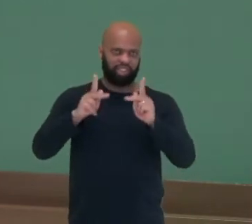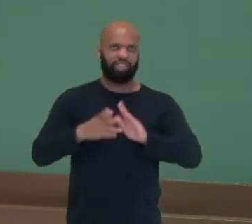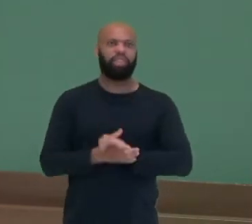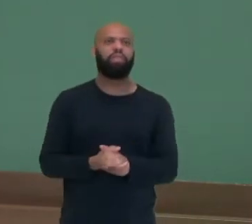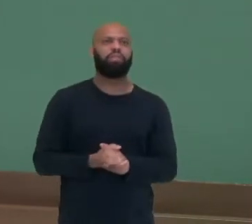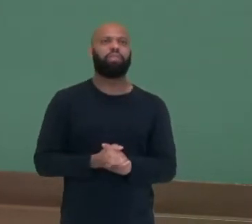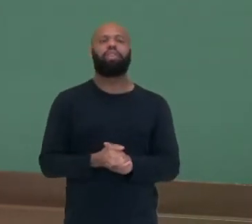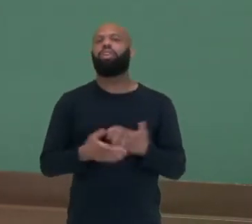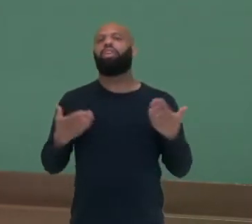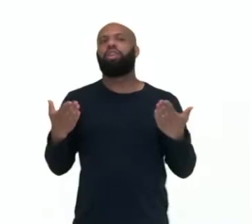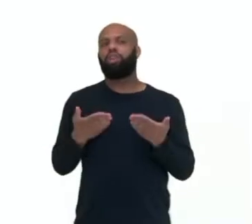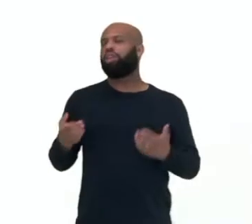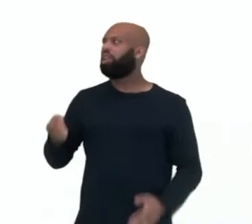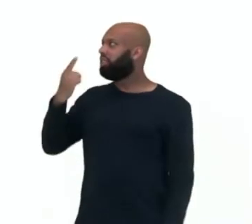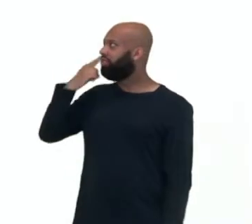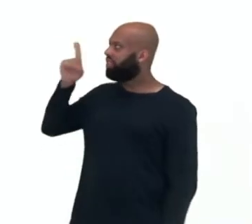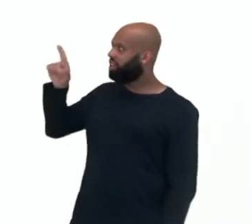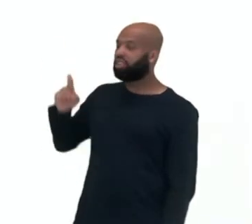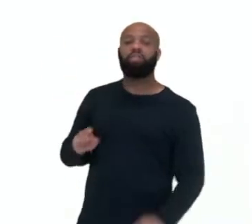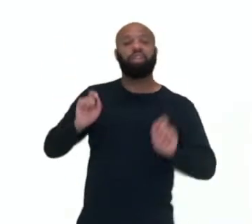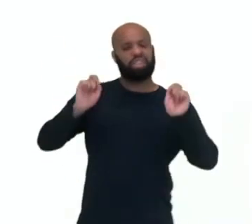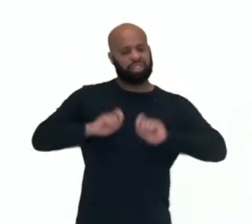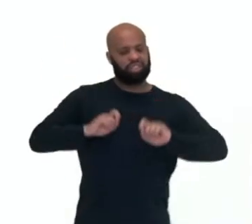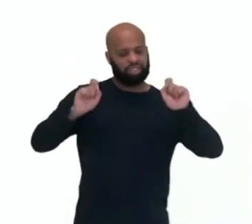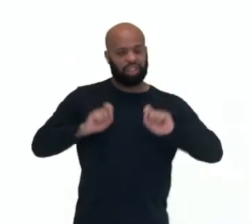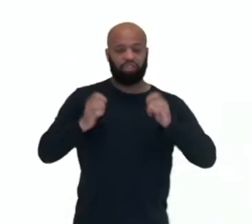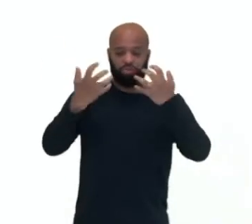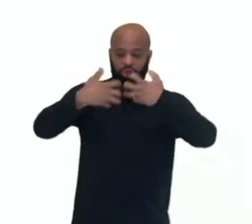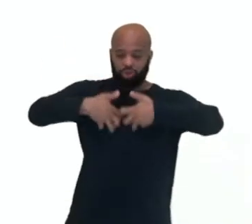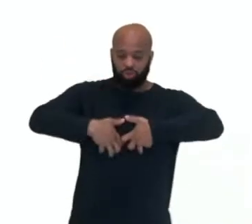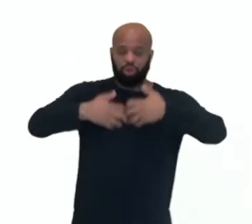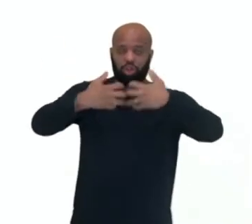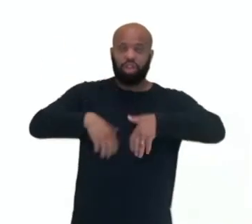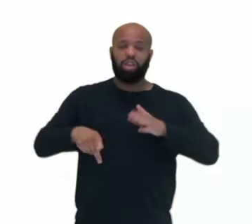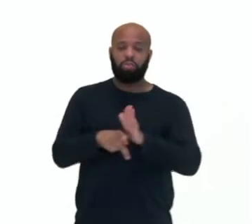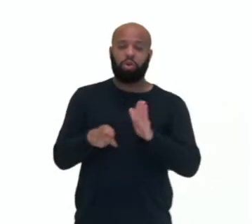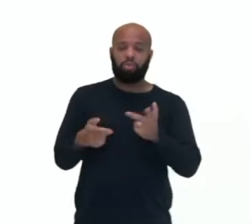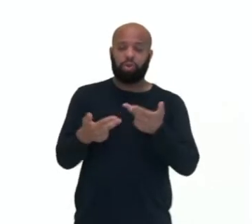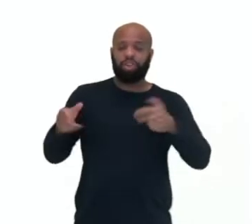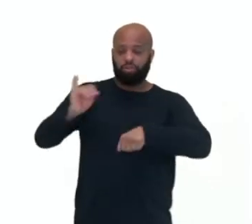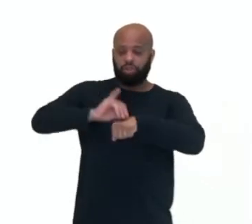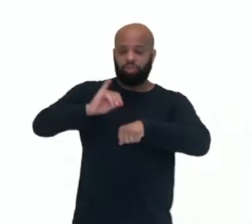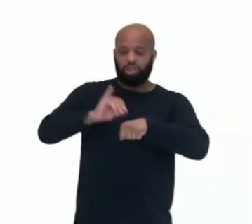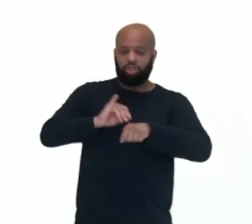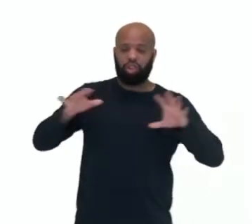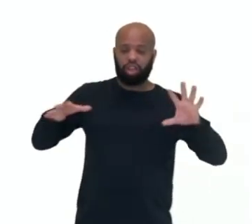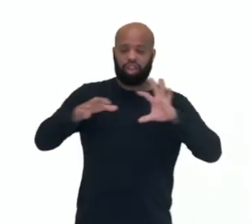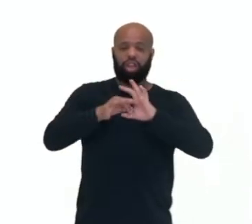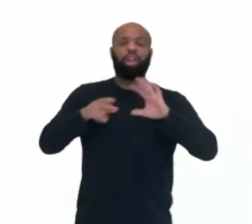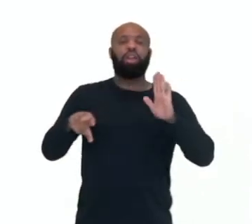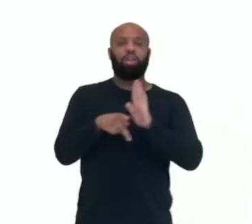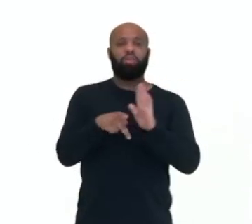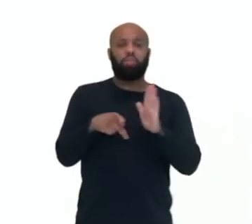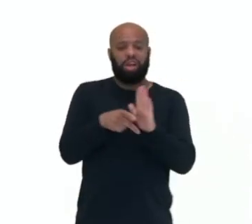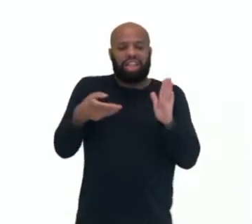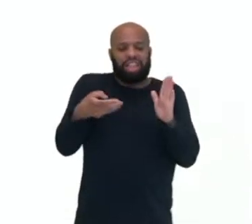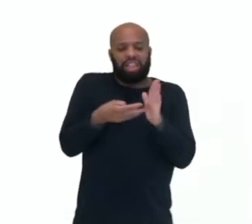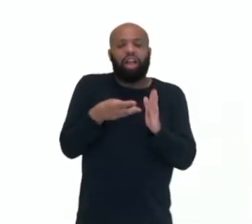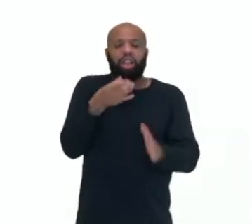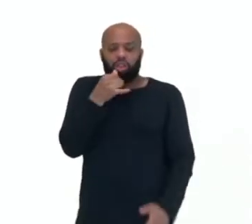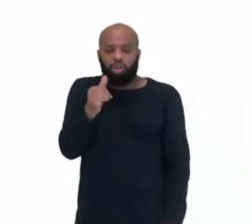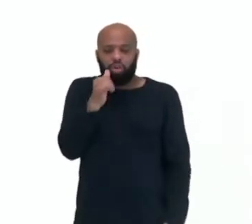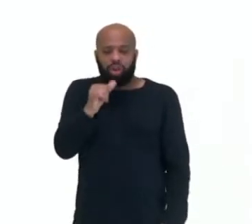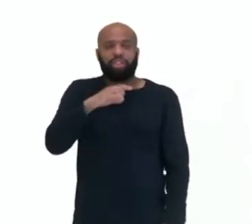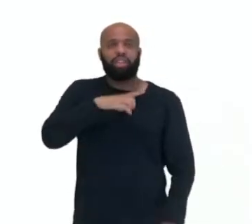adiante? A eficiência dos aparelhos eletroeletrônicos pode ser medida de acordo com a sua